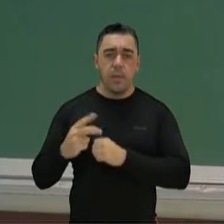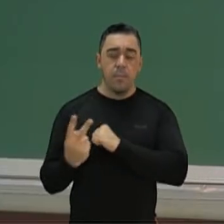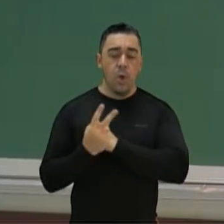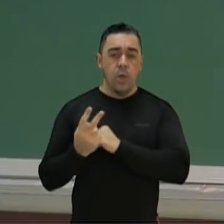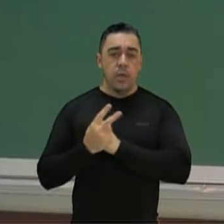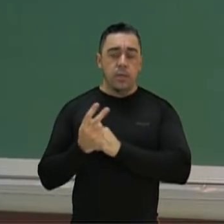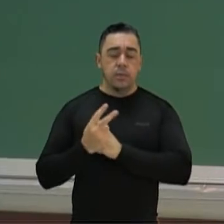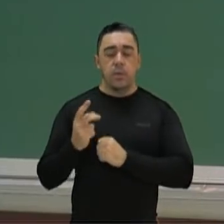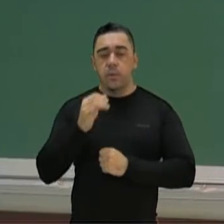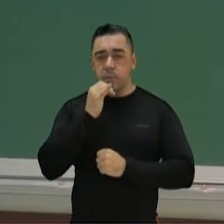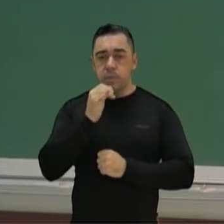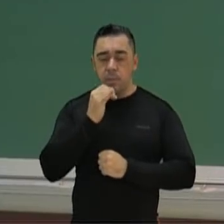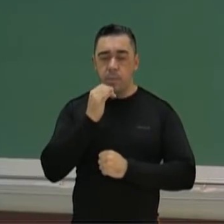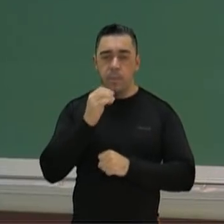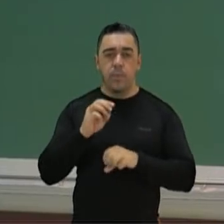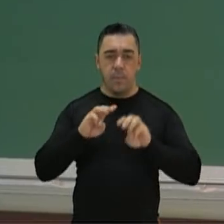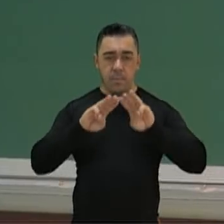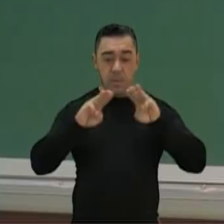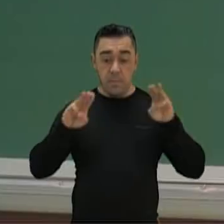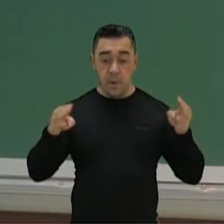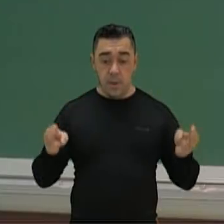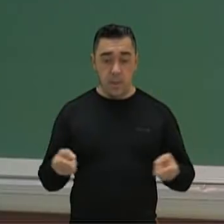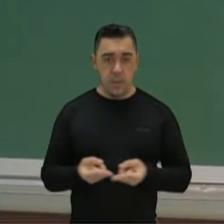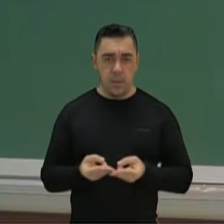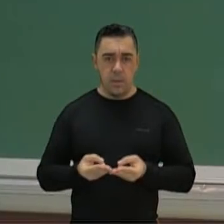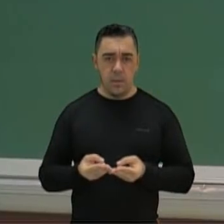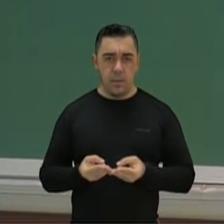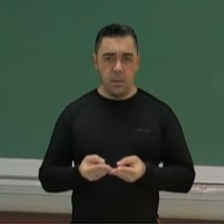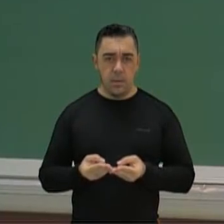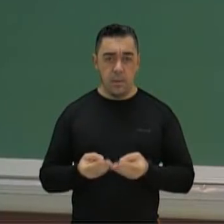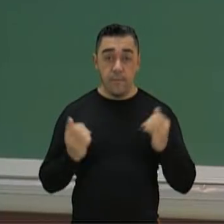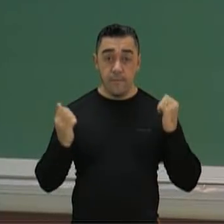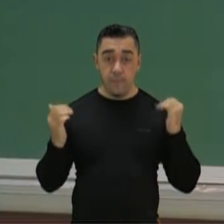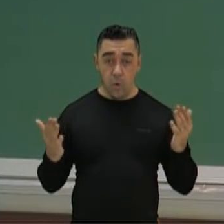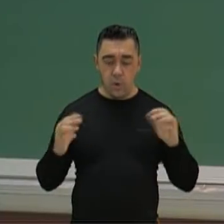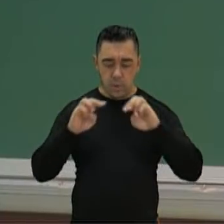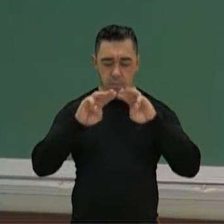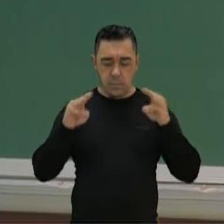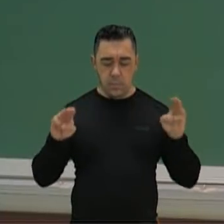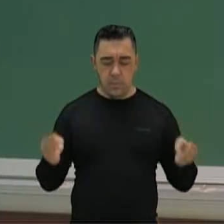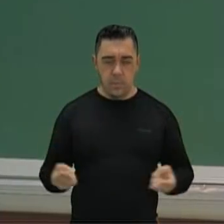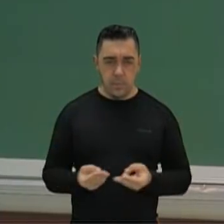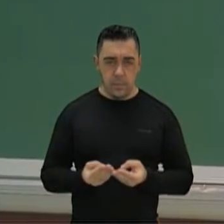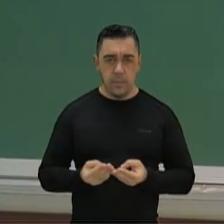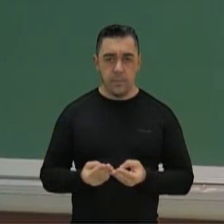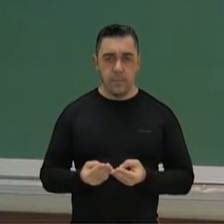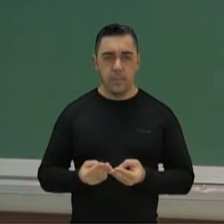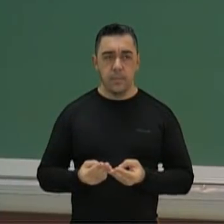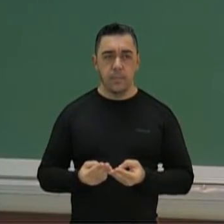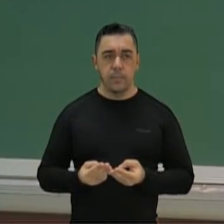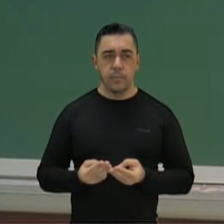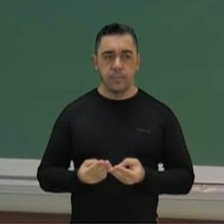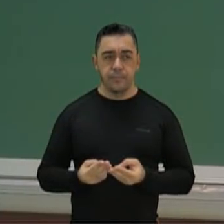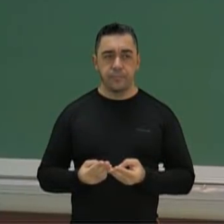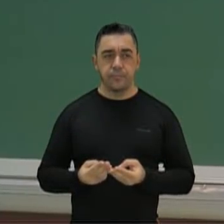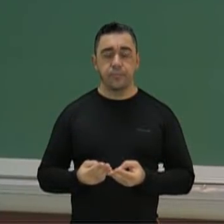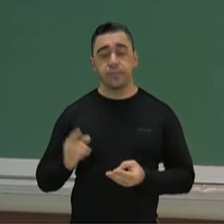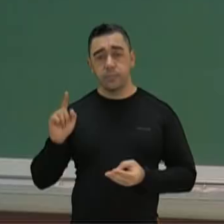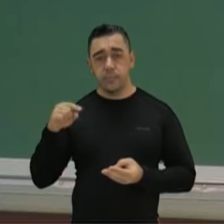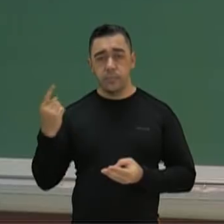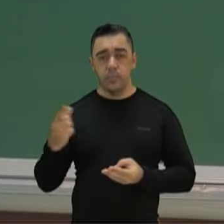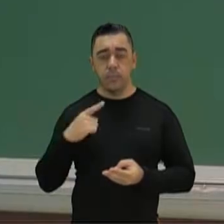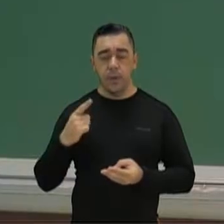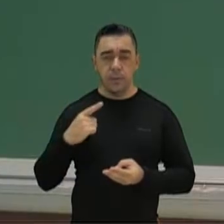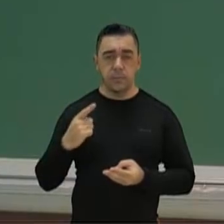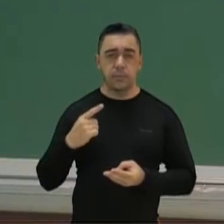da célula procarionte, a gente ainda tem uma estrutura externa de revestimento, que é a parede celular. Depois da parede celular, a